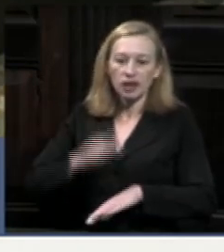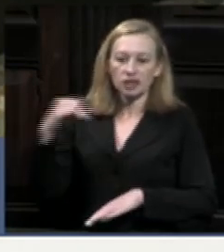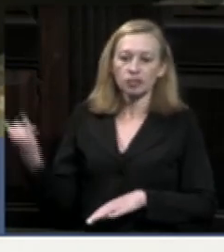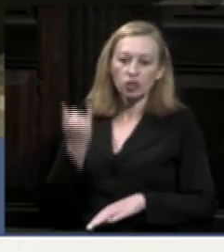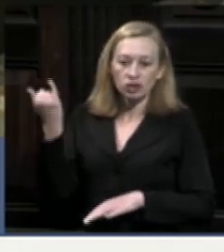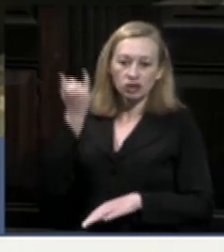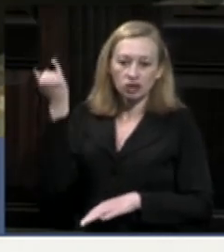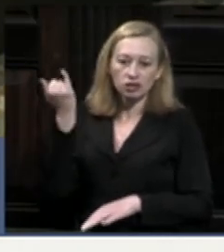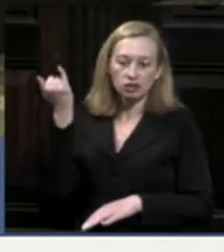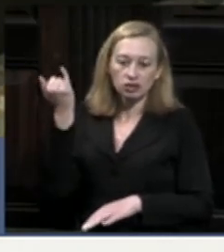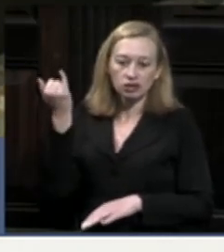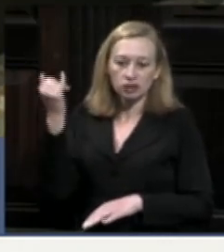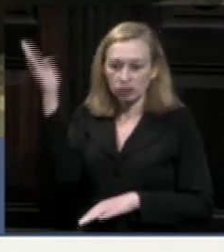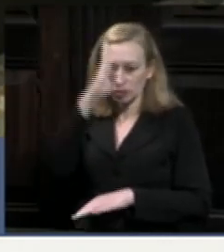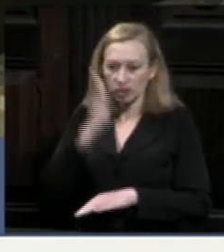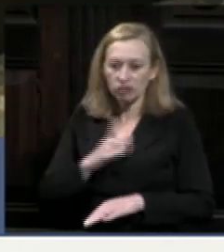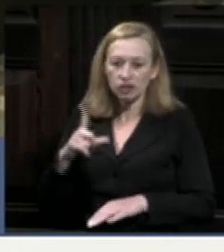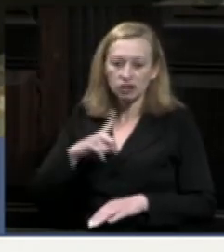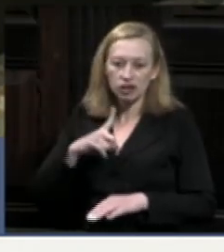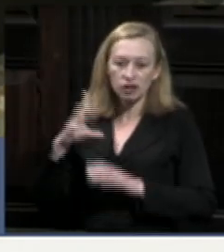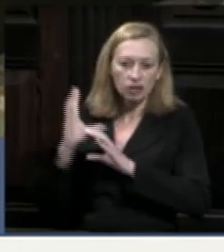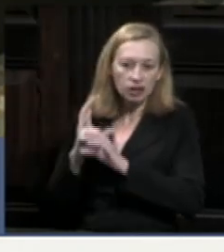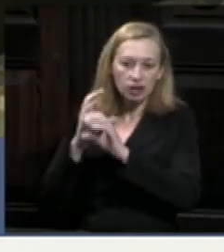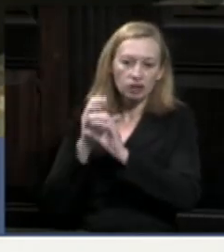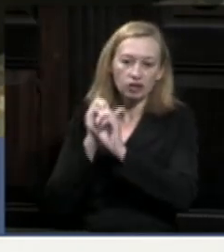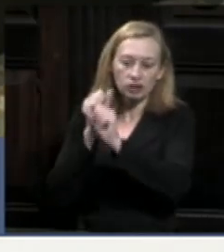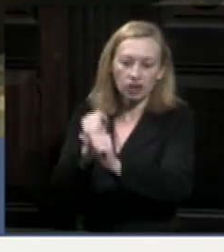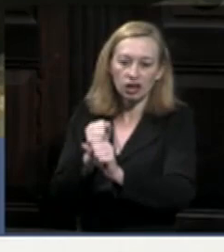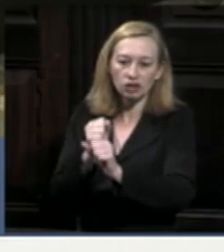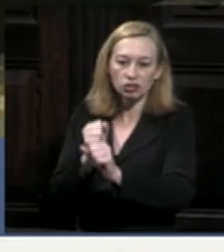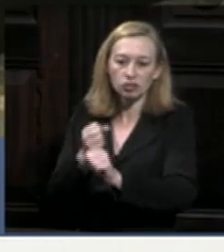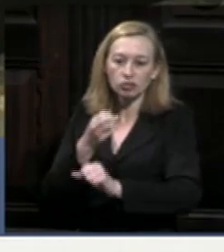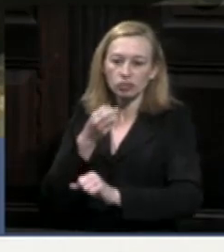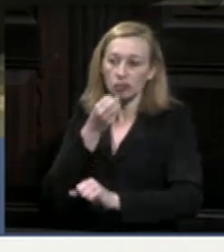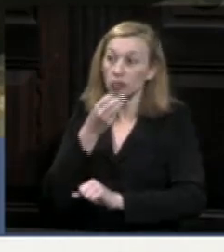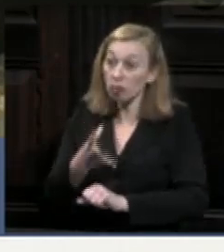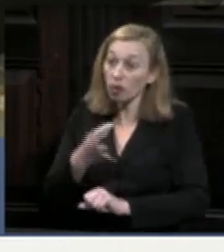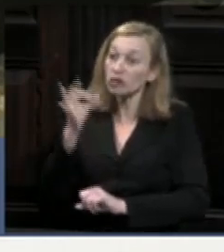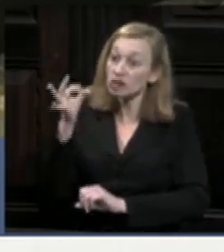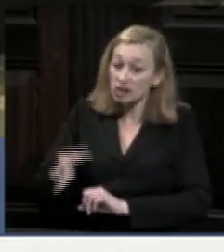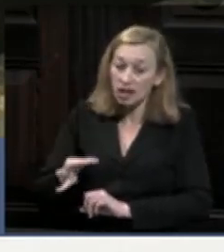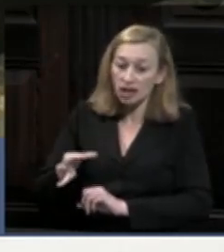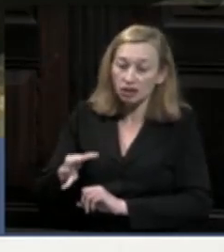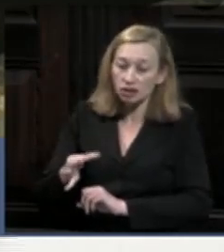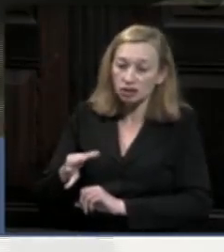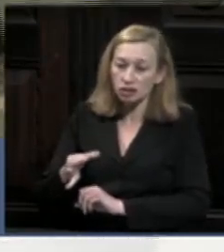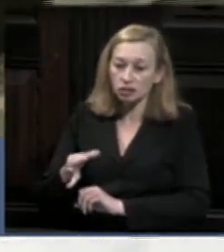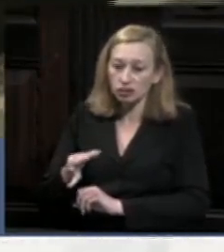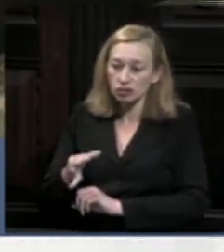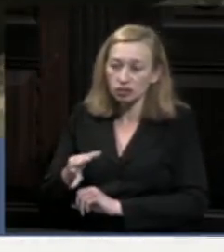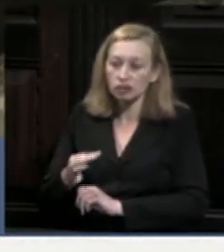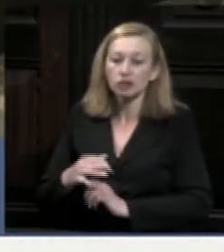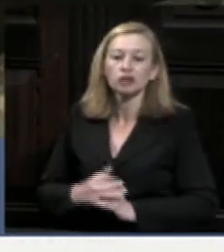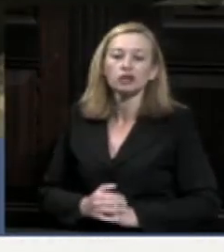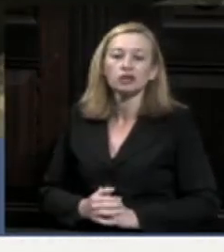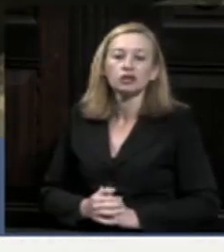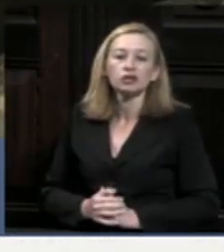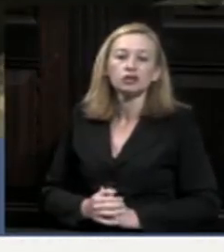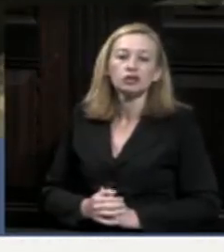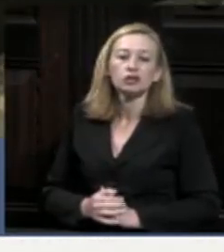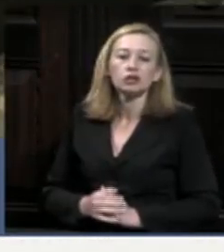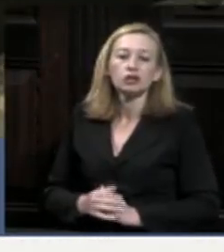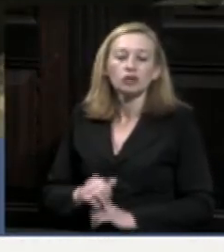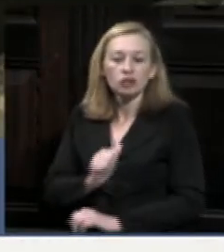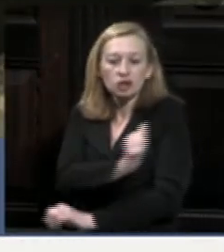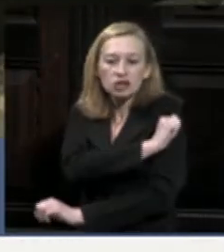hoje um resultado concreto dessa política de cotas foi a primeira universidade e os resultados são inquestionáveis os alunos cotistas